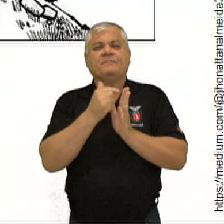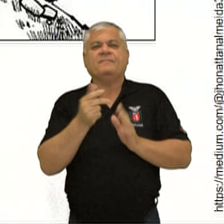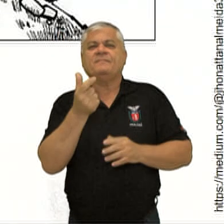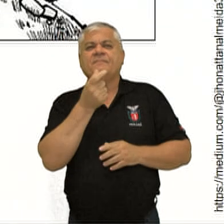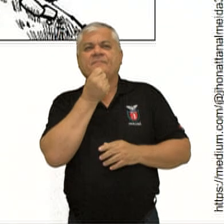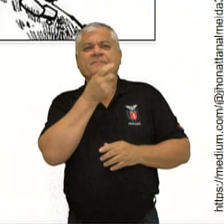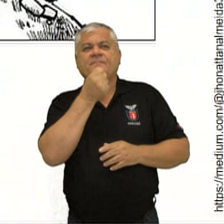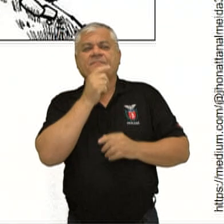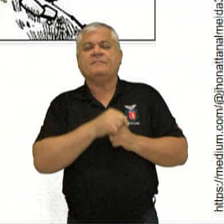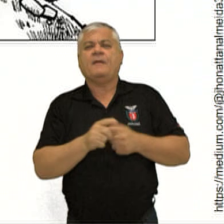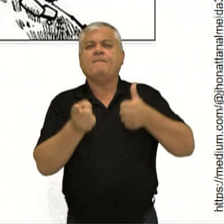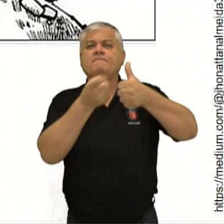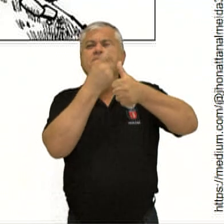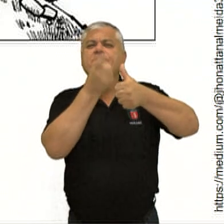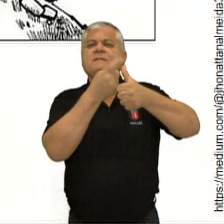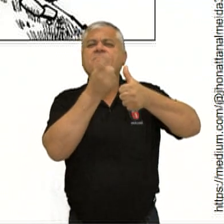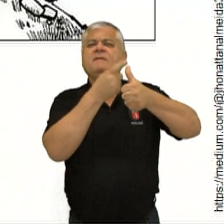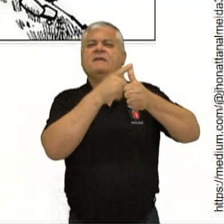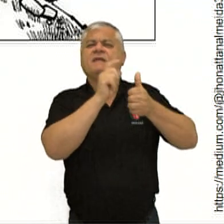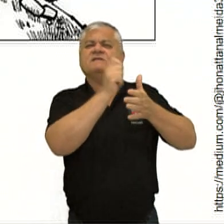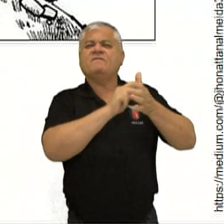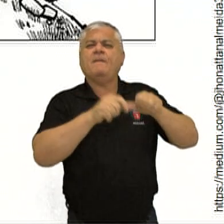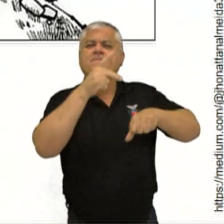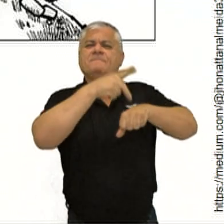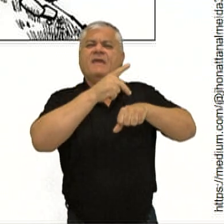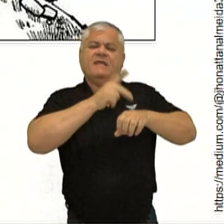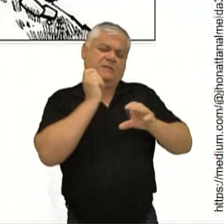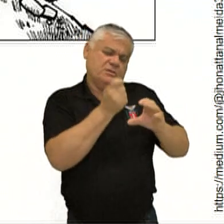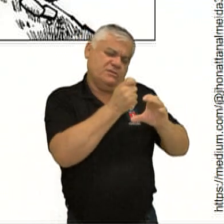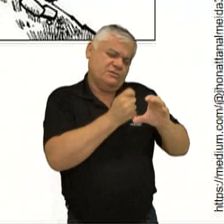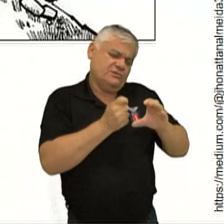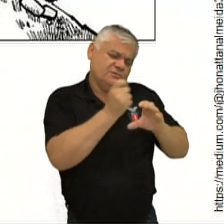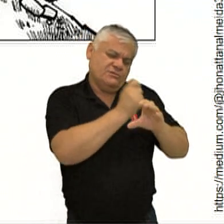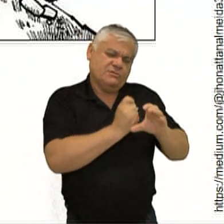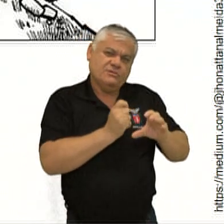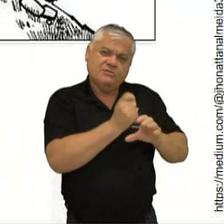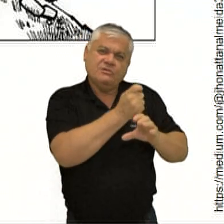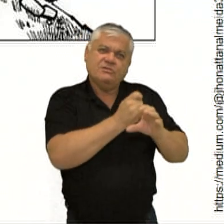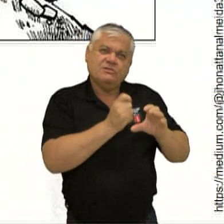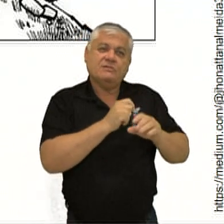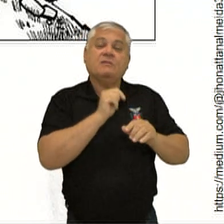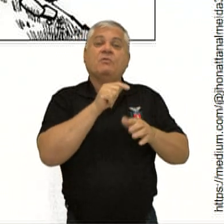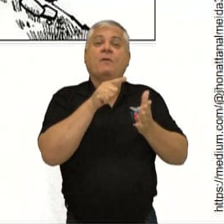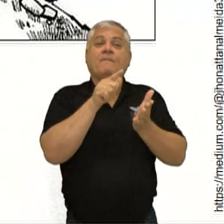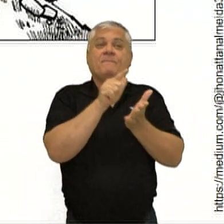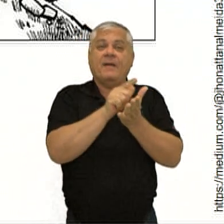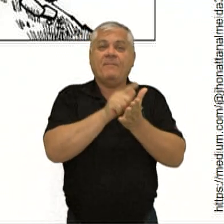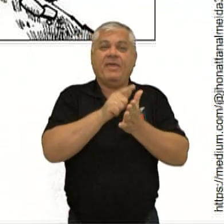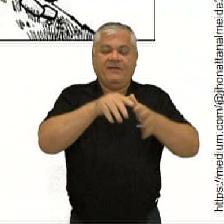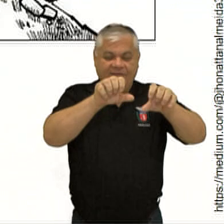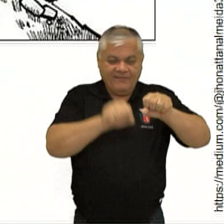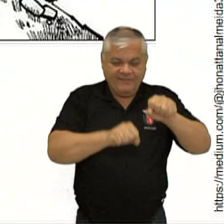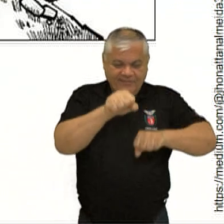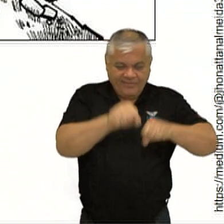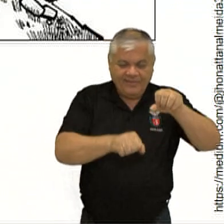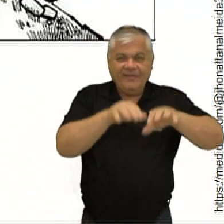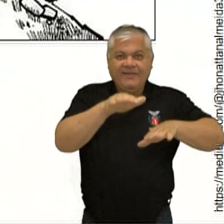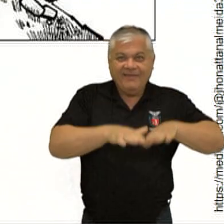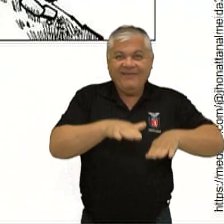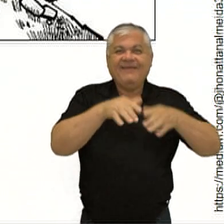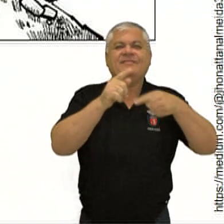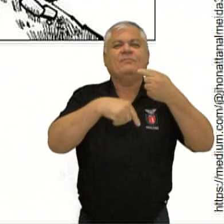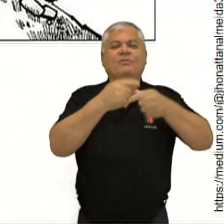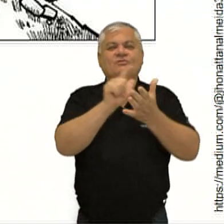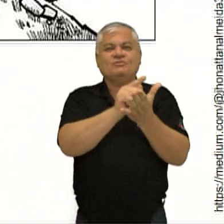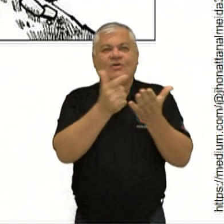tirinha, primeira escrita lá na pedra, cuneiforme, tipografia de papel, impressão em massa de livros, jornais,